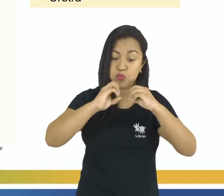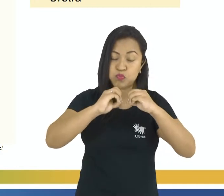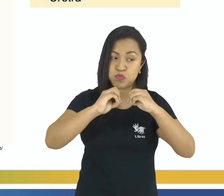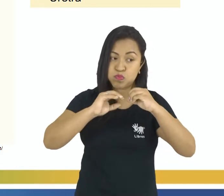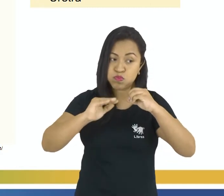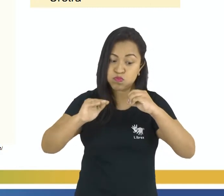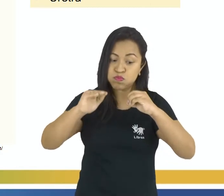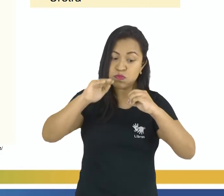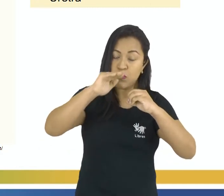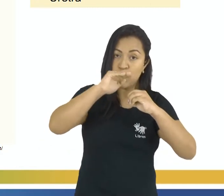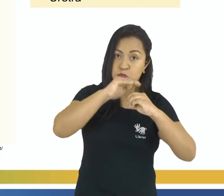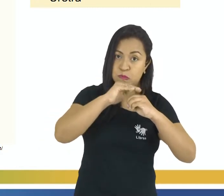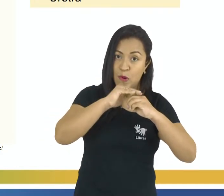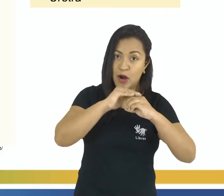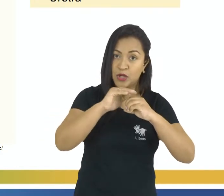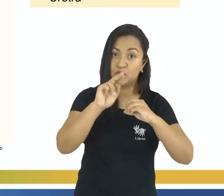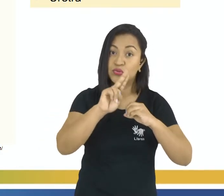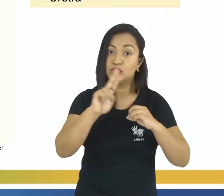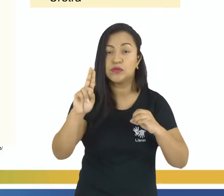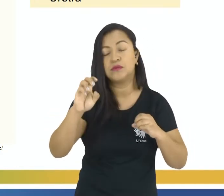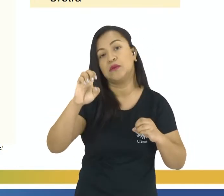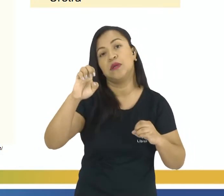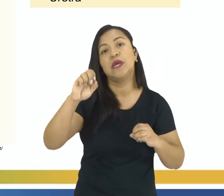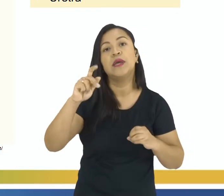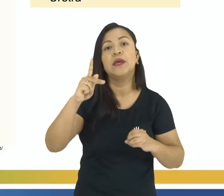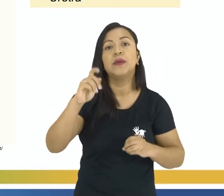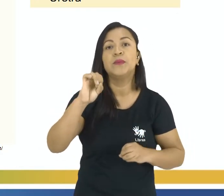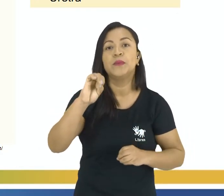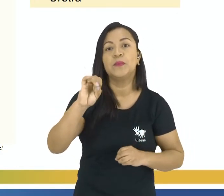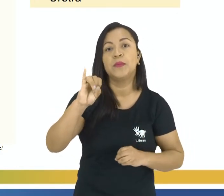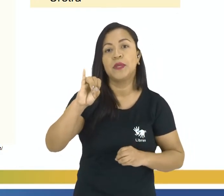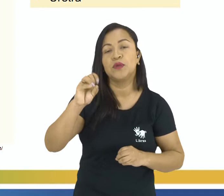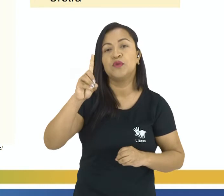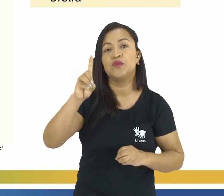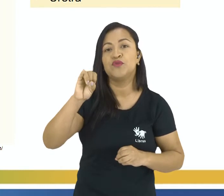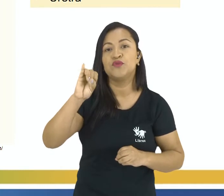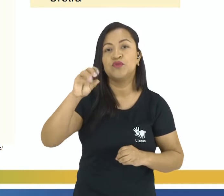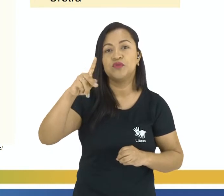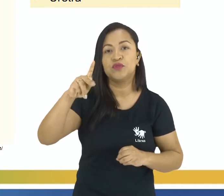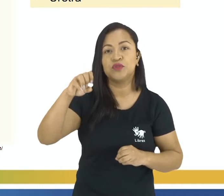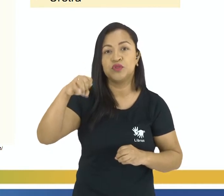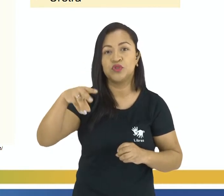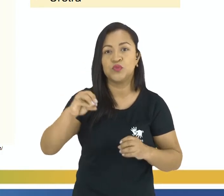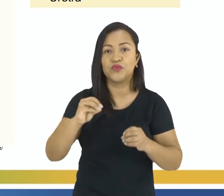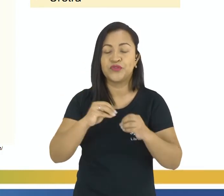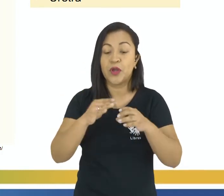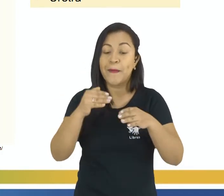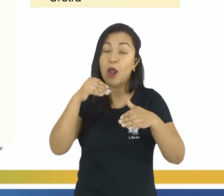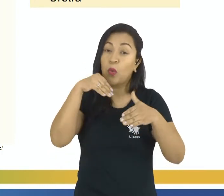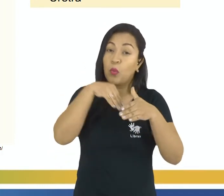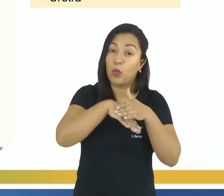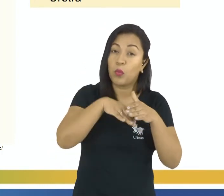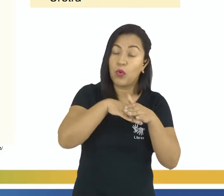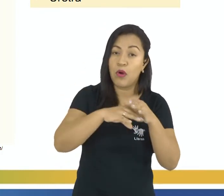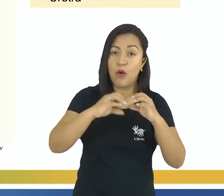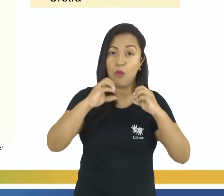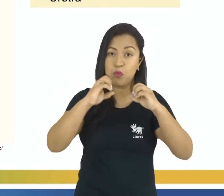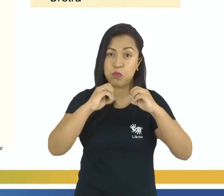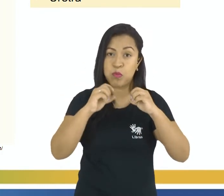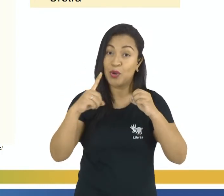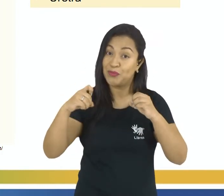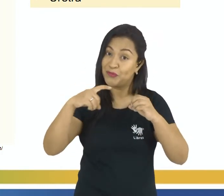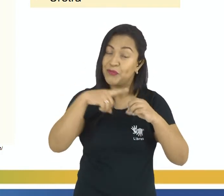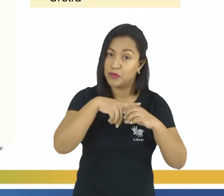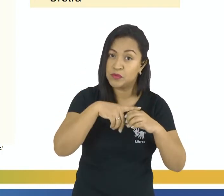de epidídimo. Essa região ela vai servir para armazenar os espermatozoides e vai ser o local onde